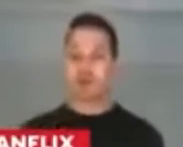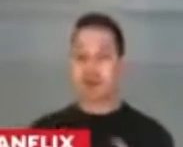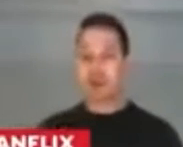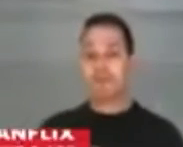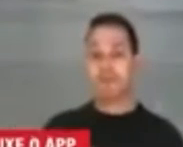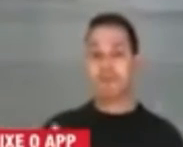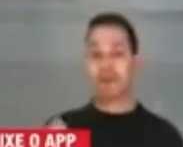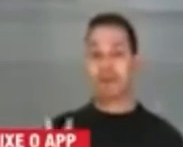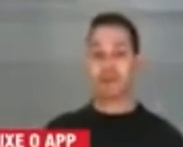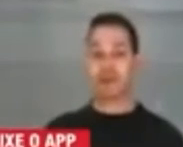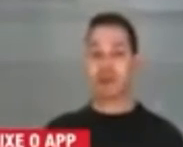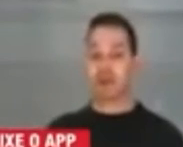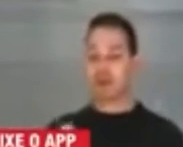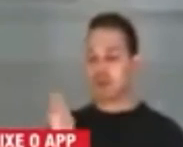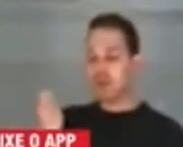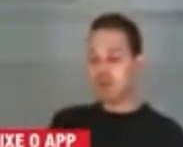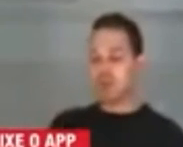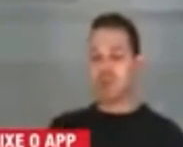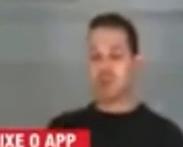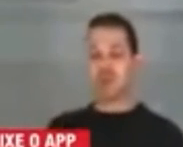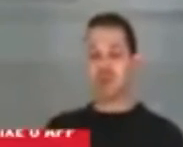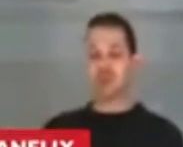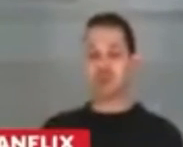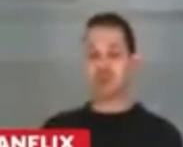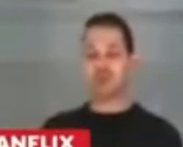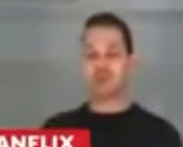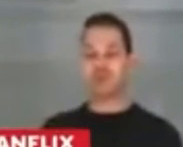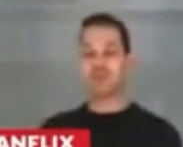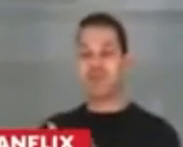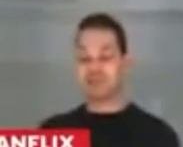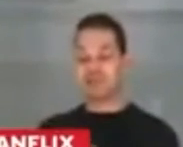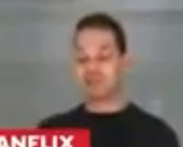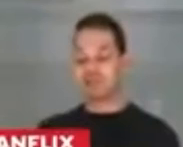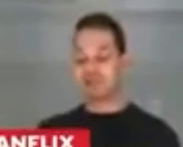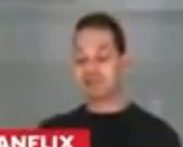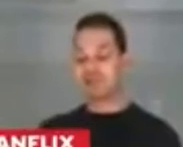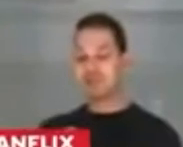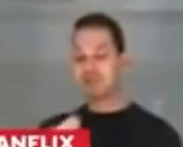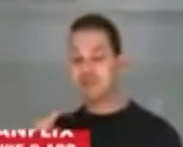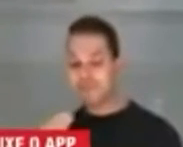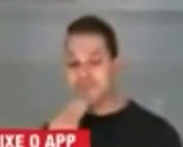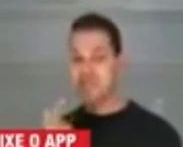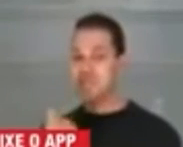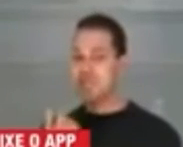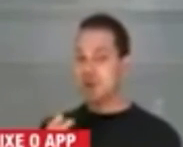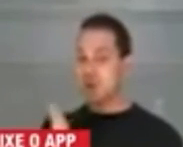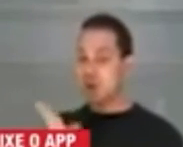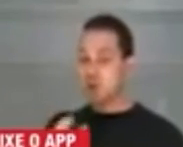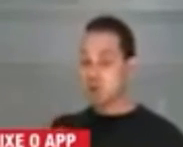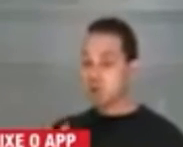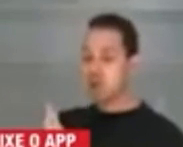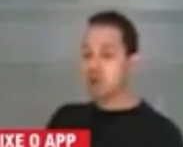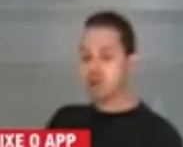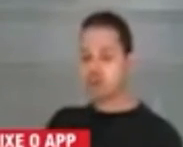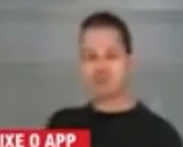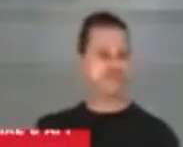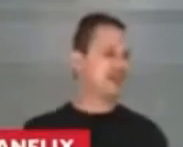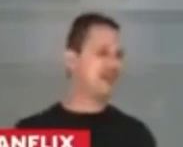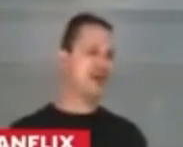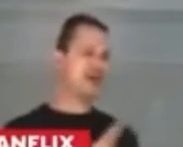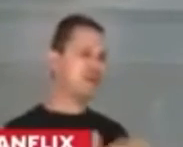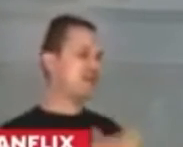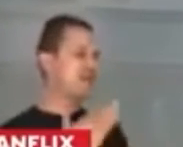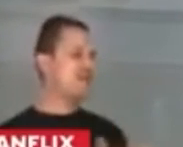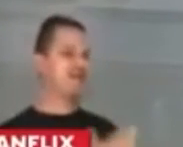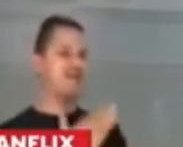vez na história, em função da transparência, 600 milhões de reais. Não é isso que eu estou falando. E eu botei o